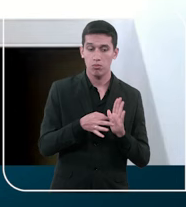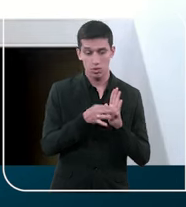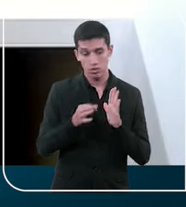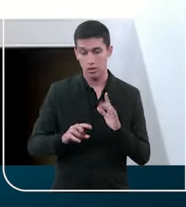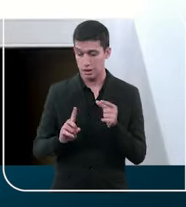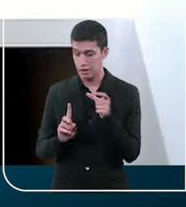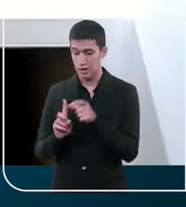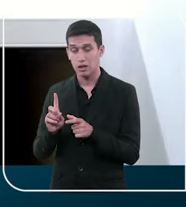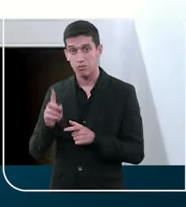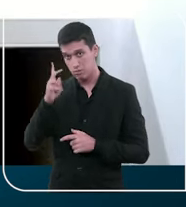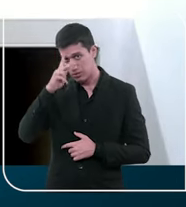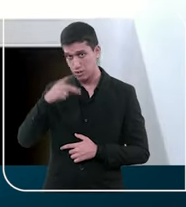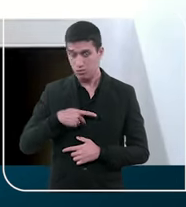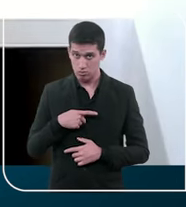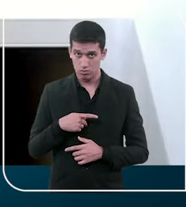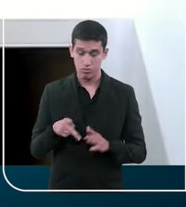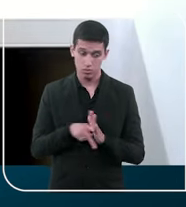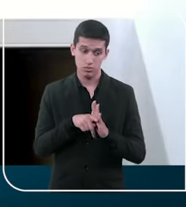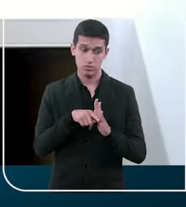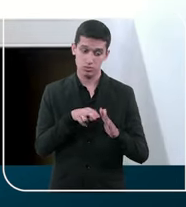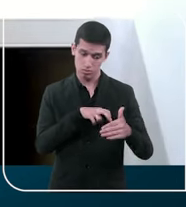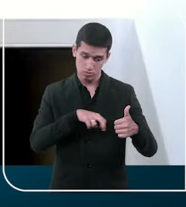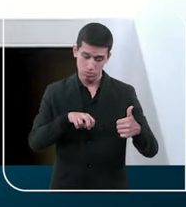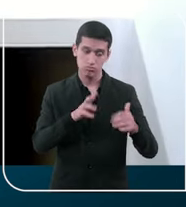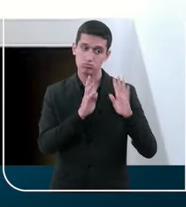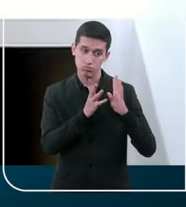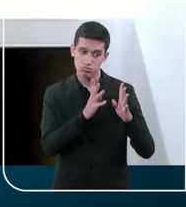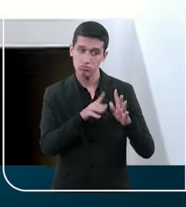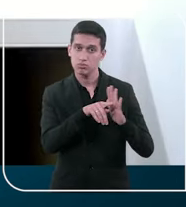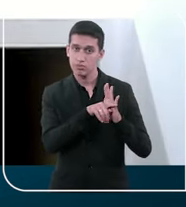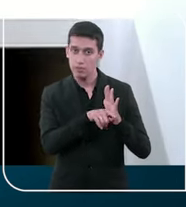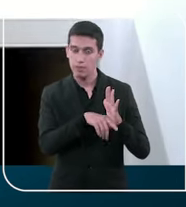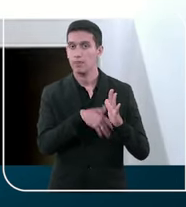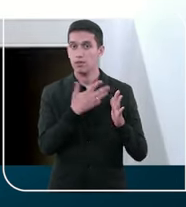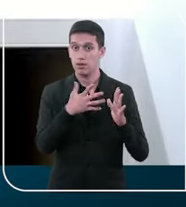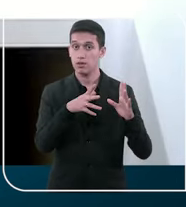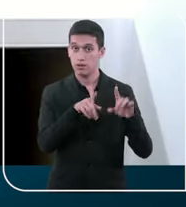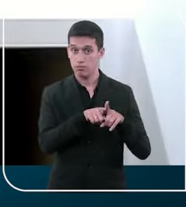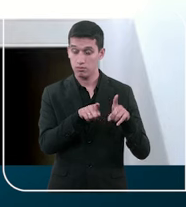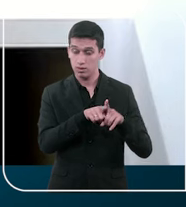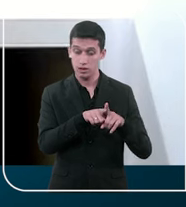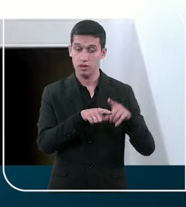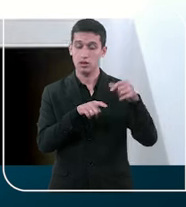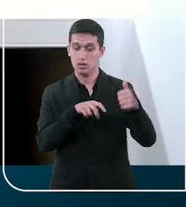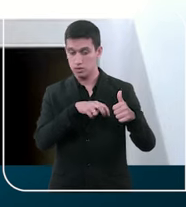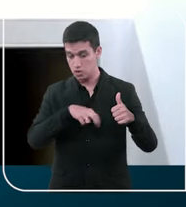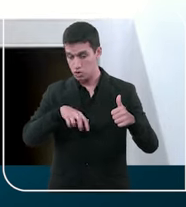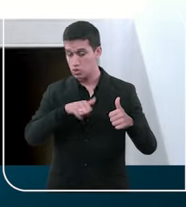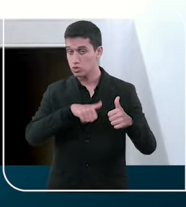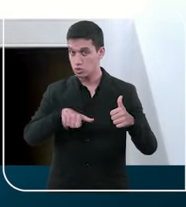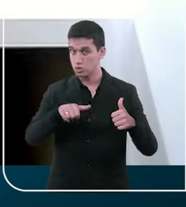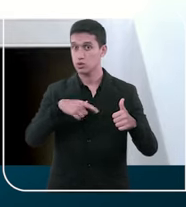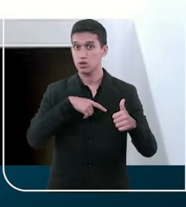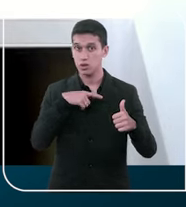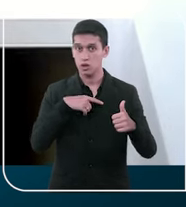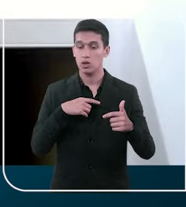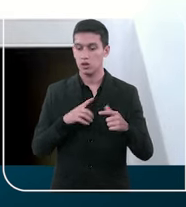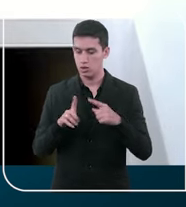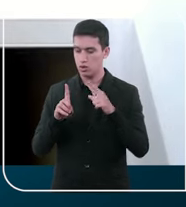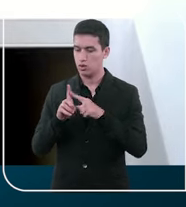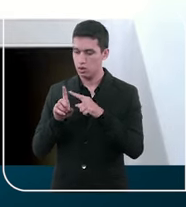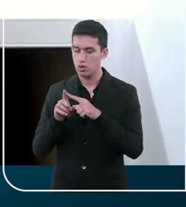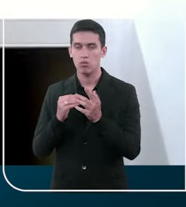trazendo alguma opinião pessoal durante a inquirição. E no Tribunal do Júri, a previsão é que o juiz ele começa